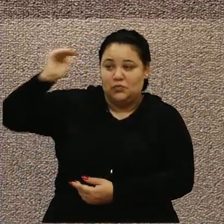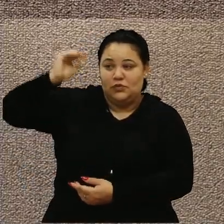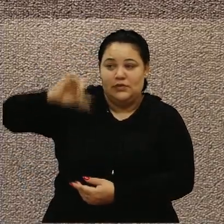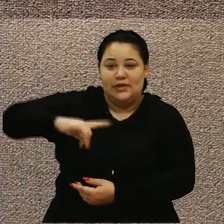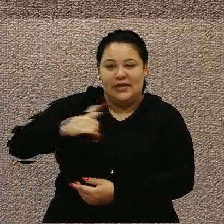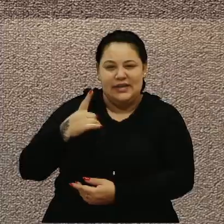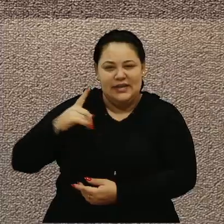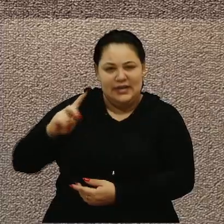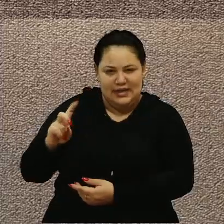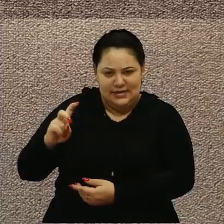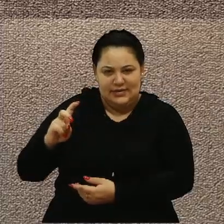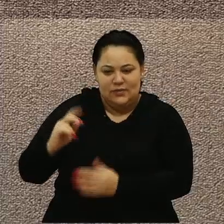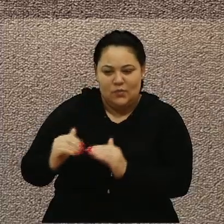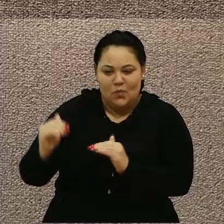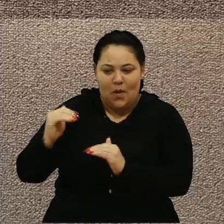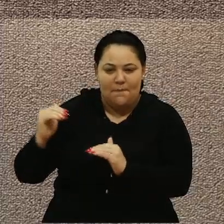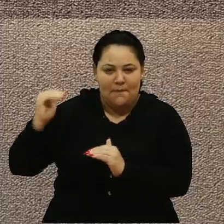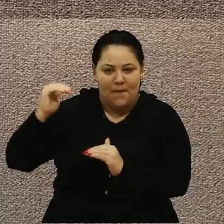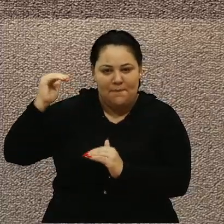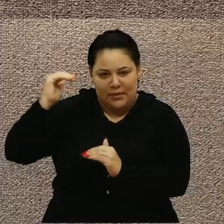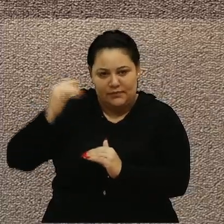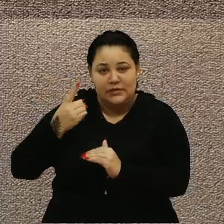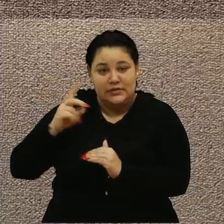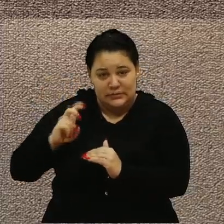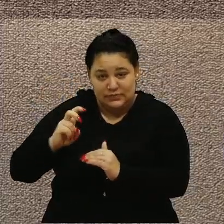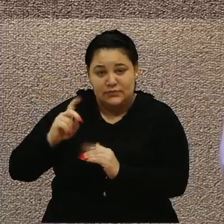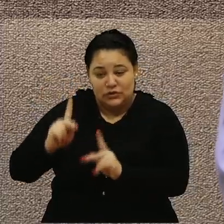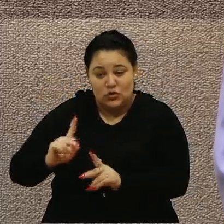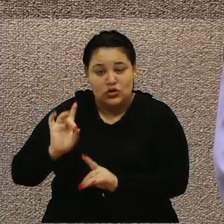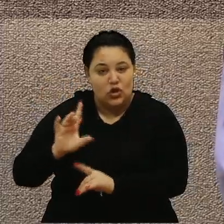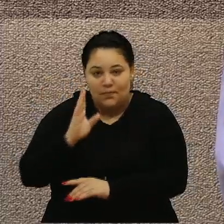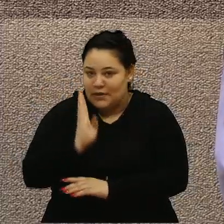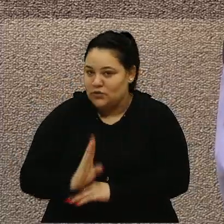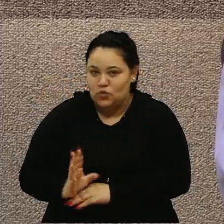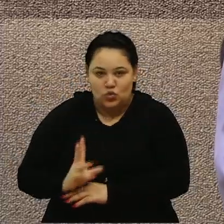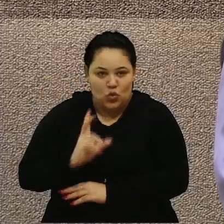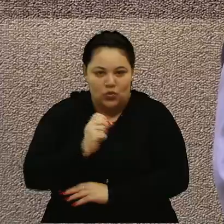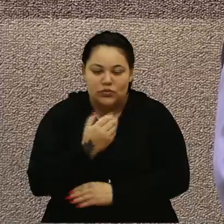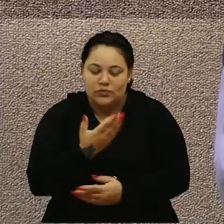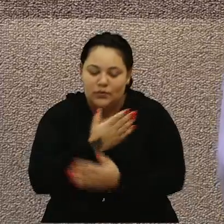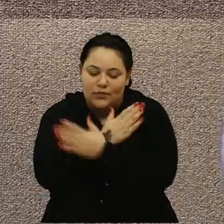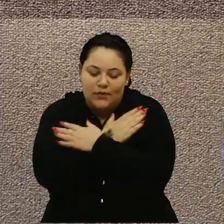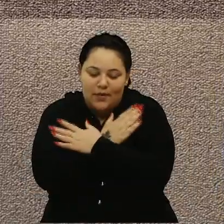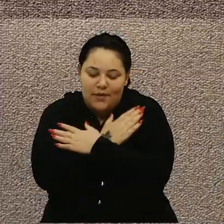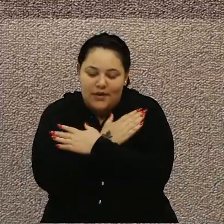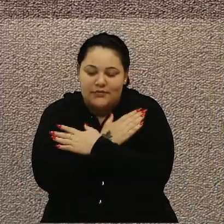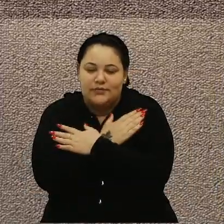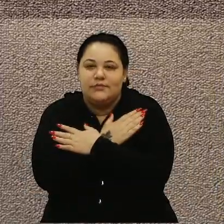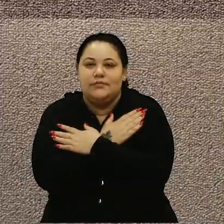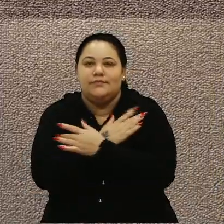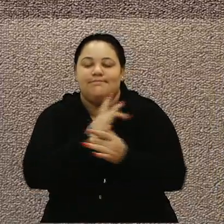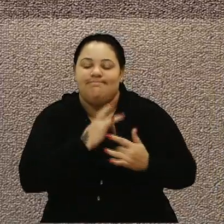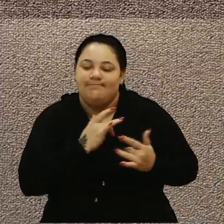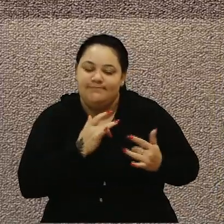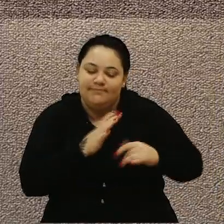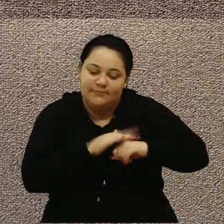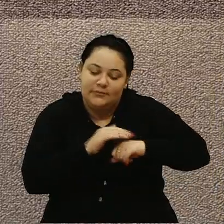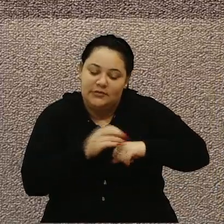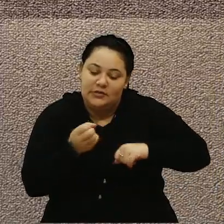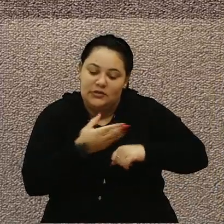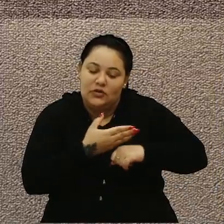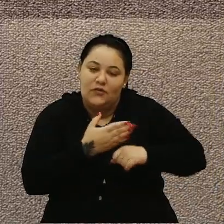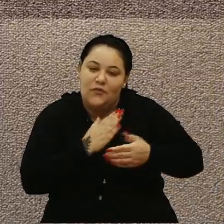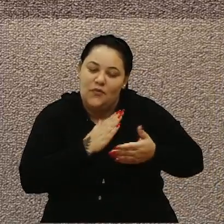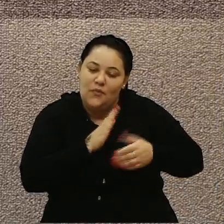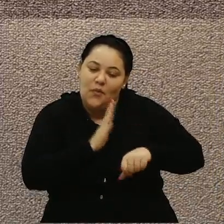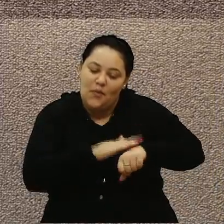ativa em todo o Brasil. Então, um abraço ao meu amigo Chalela, fraterno abraço, e agora que essa nova etapa tenha o mesmo êxito